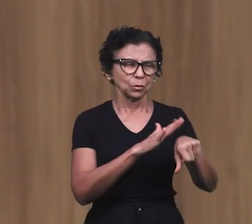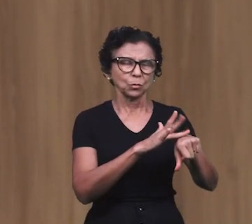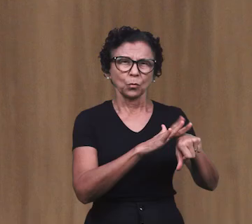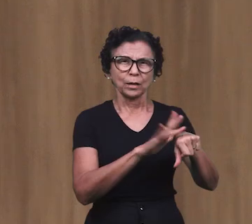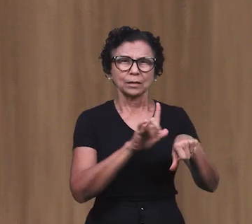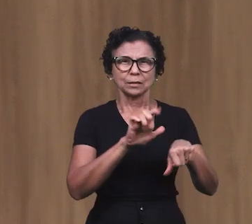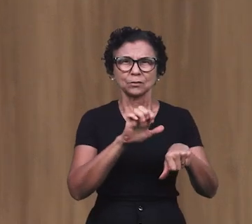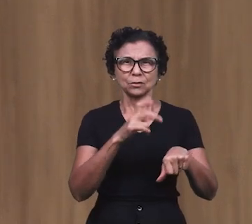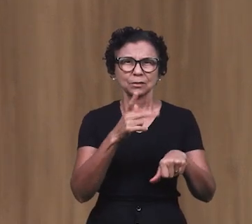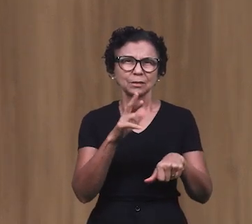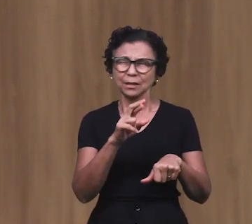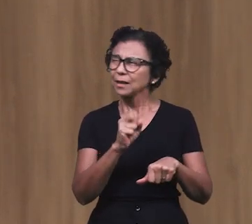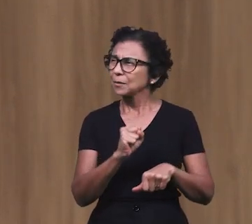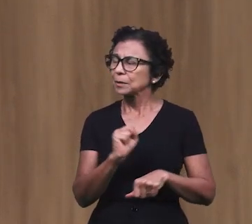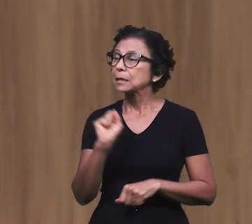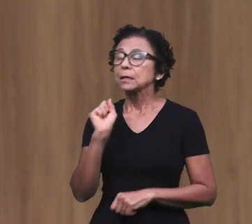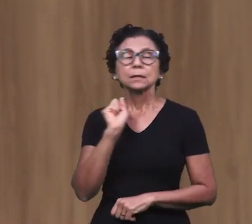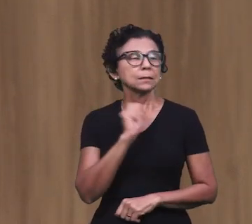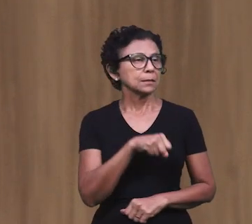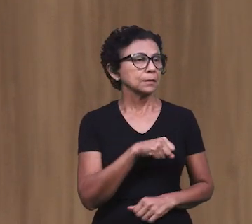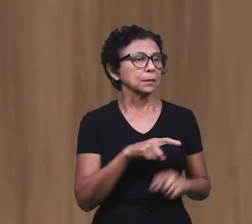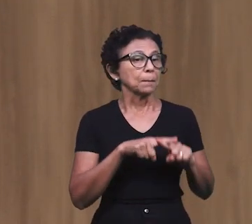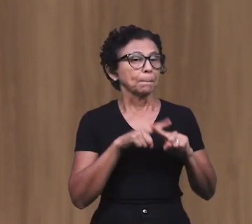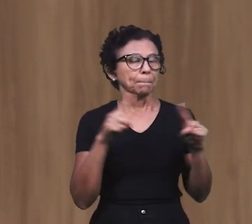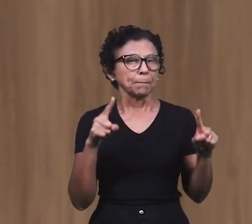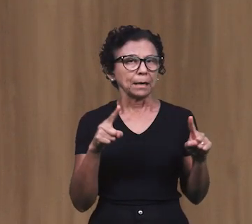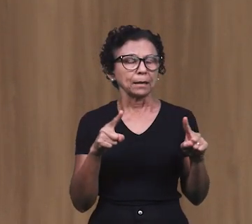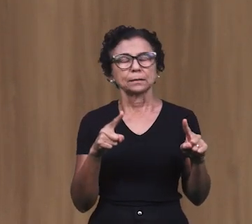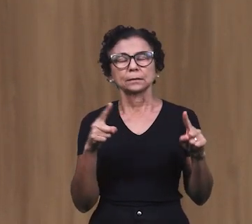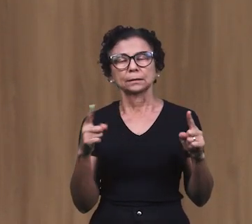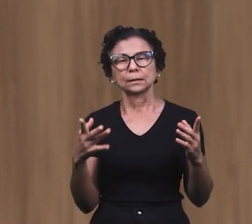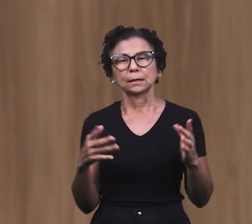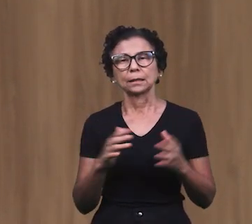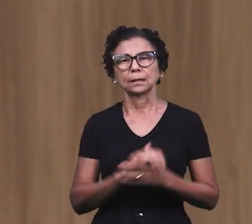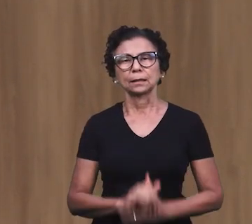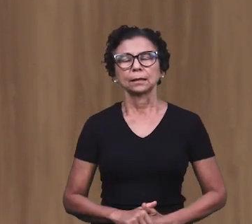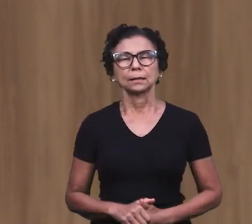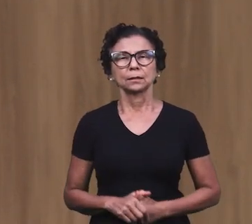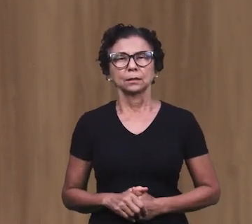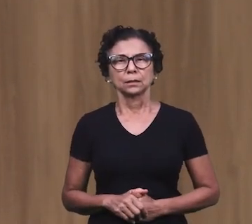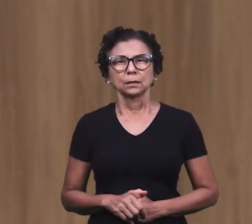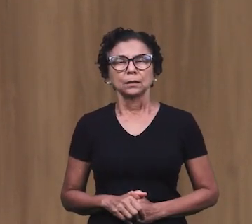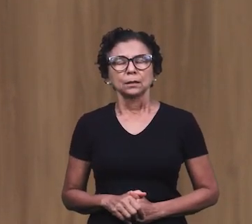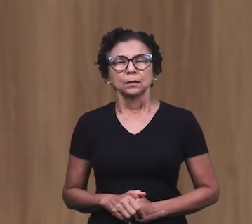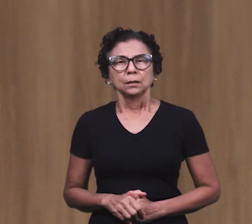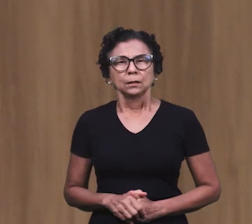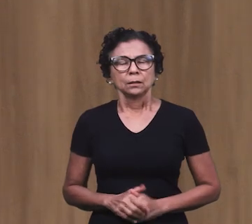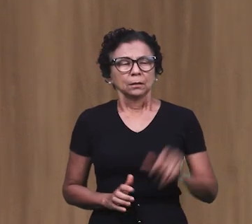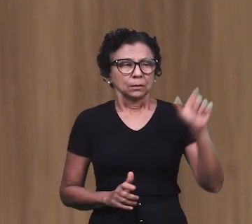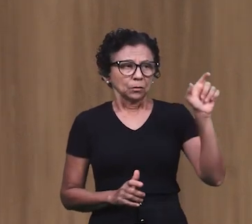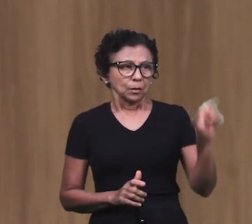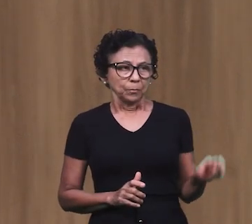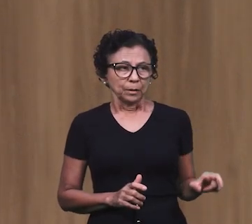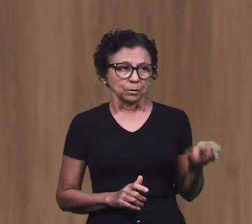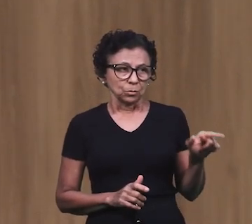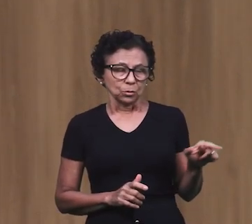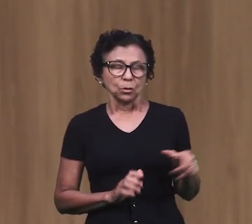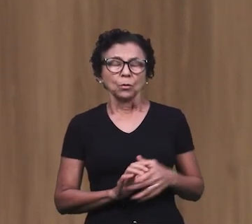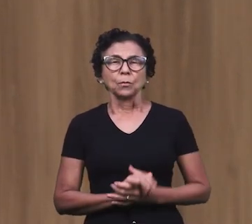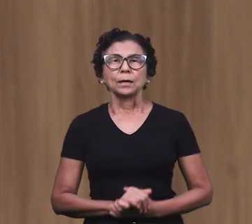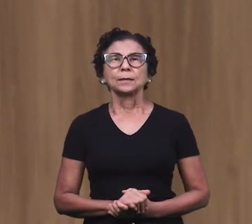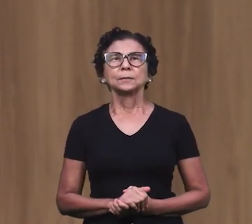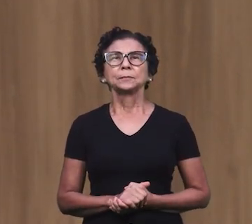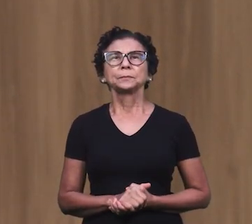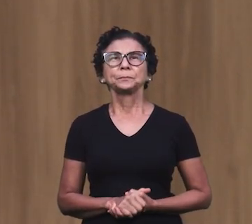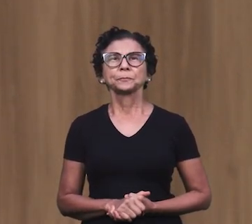com um detalhe já no começo. No começo, no capítulo, na parte anterior, quando era a pessoa, ela era conduzida.